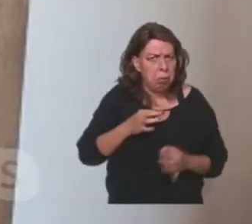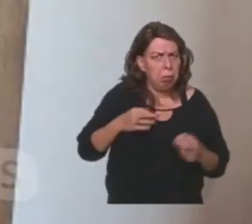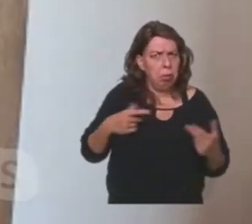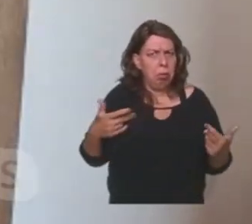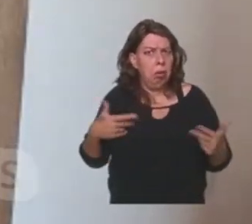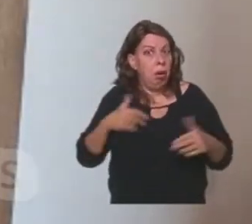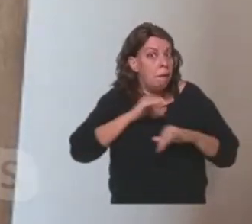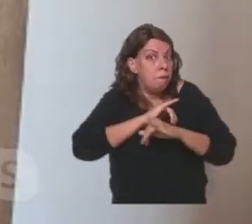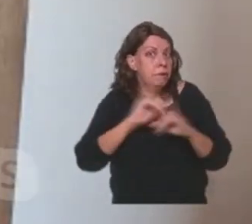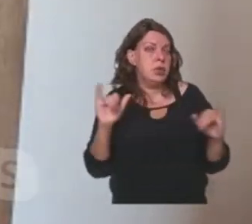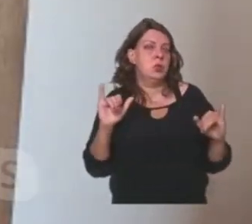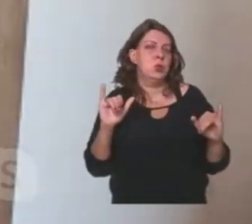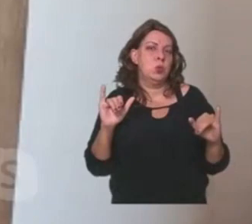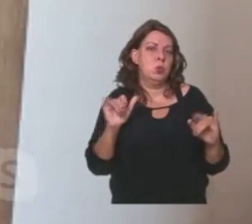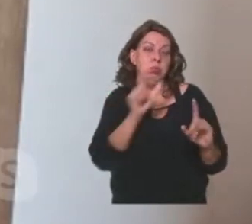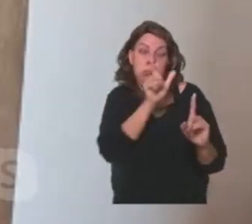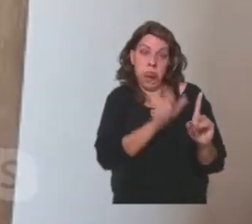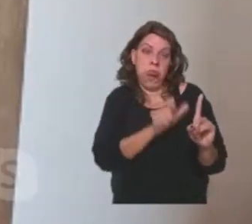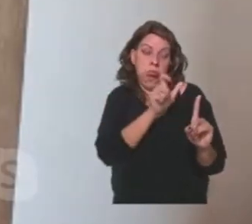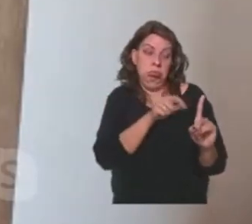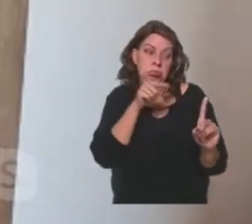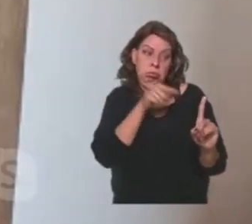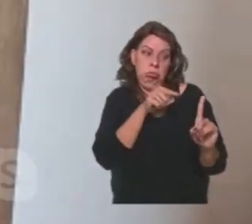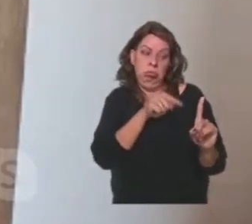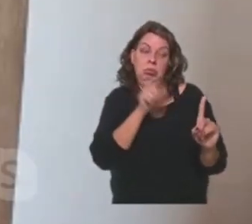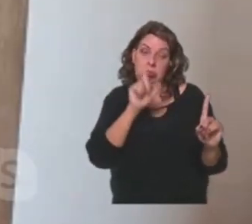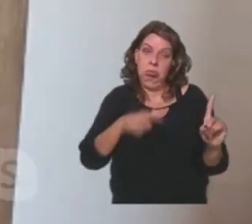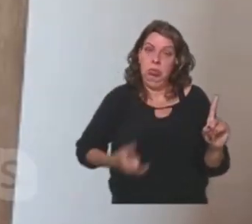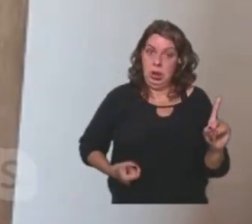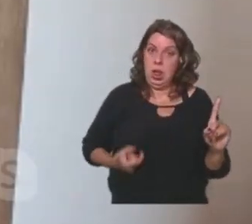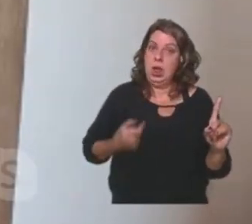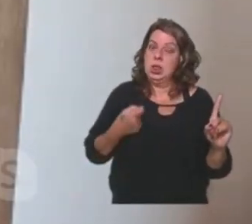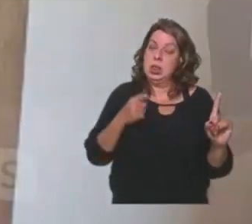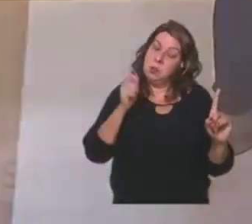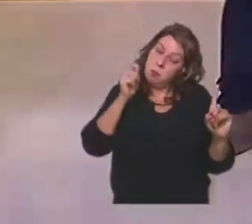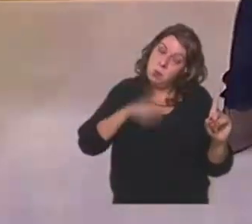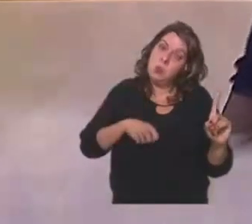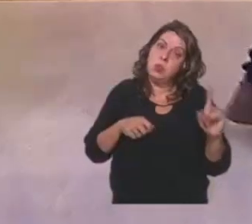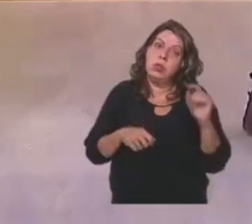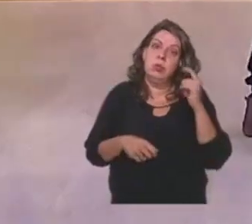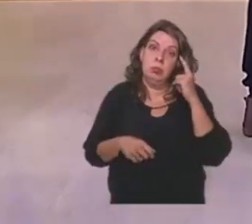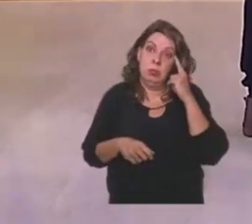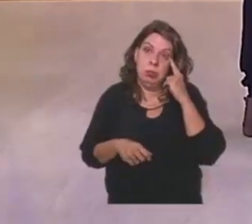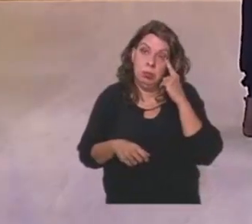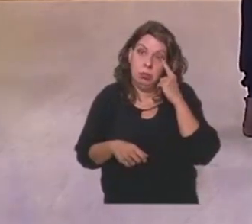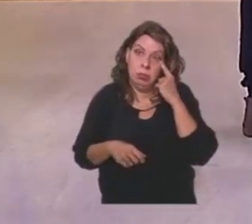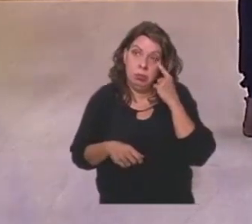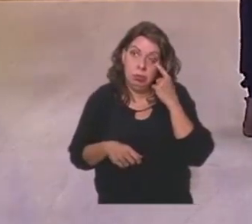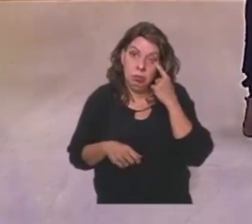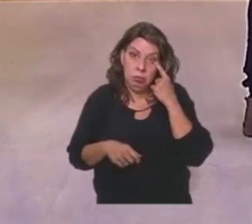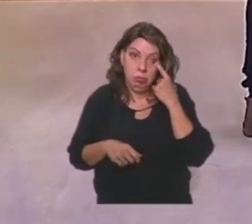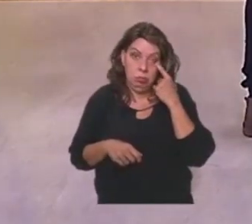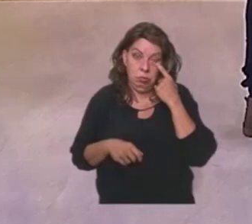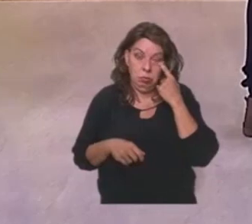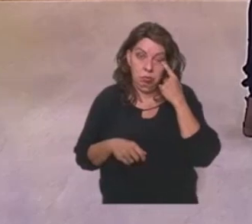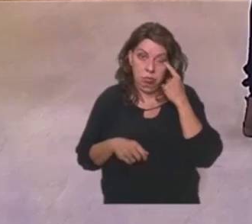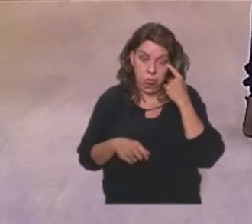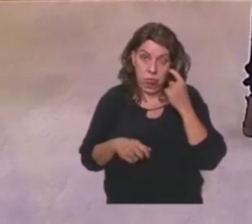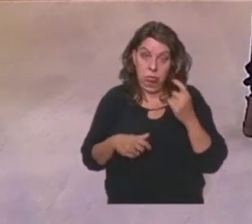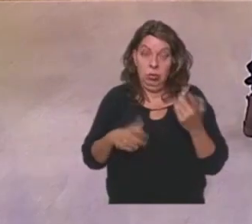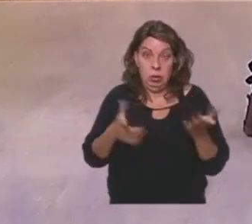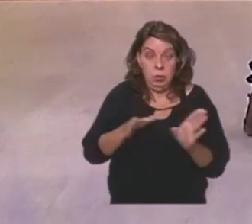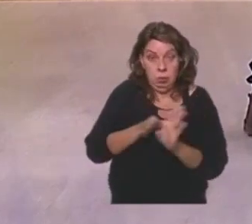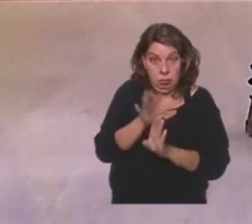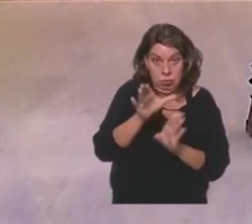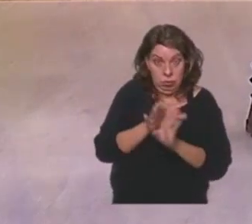alertazinho, né, para uma suspeita em CA, uma suspeita em câncer. Tá, você já falou, sim, então, que a recomendação, uma vez persistidos